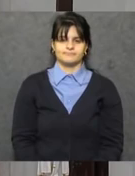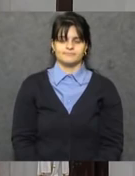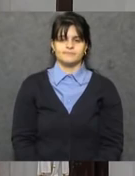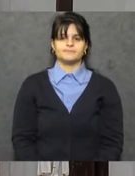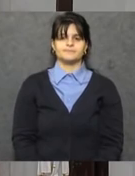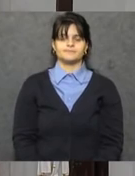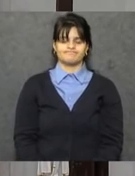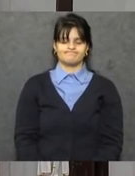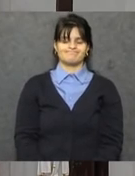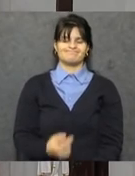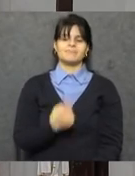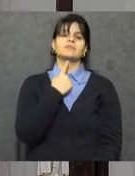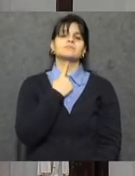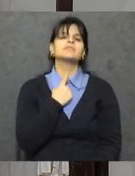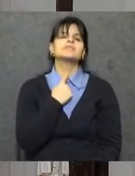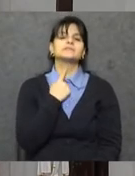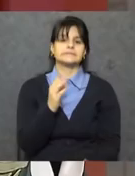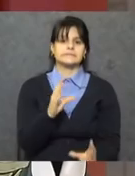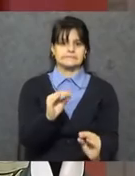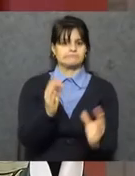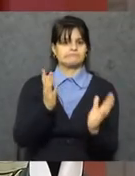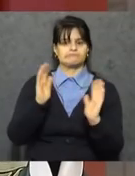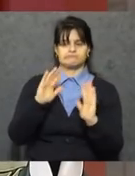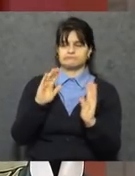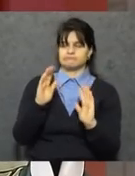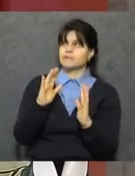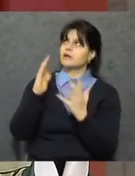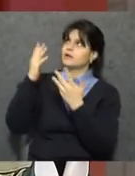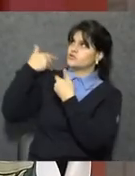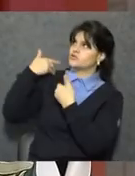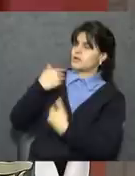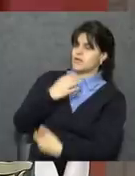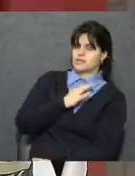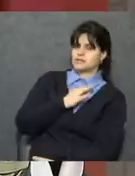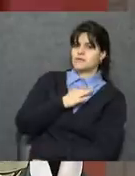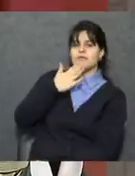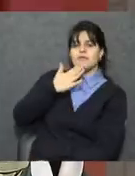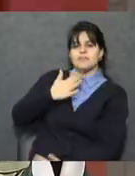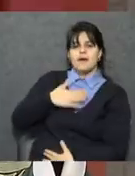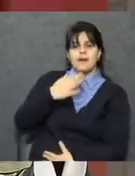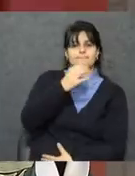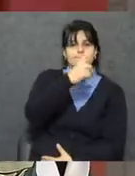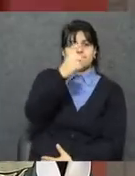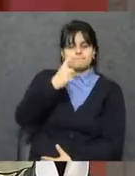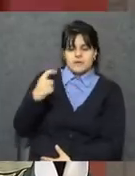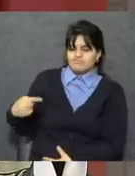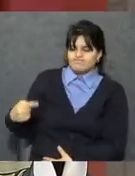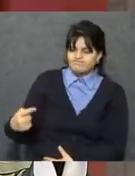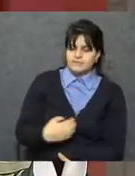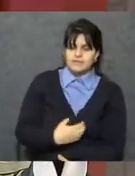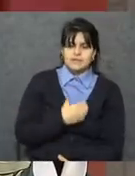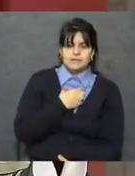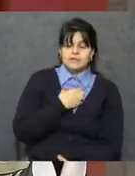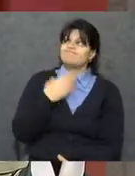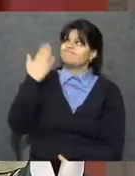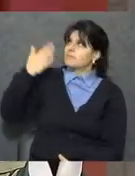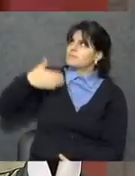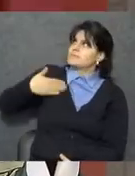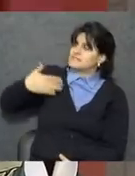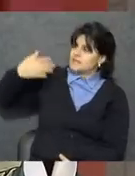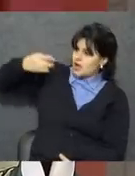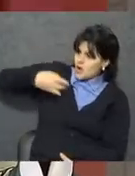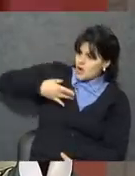Livrai-nos de todo o mal, Senhor, e dai ao mundo a paz em nossos dias, para que, ajudados pela vossa misericórdia,